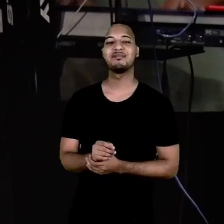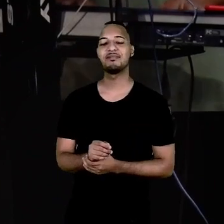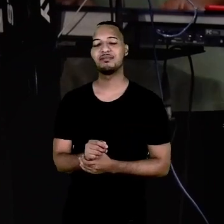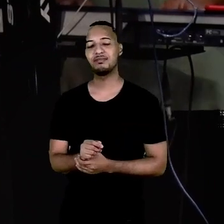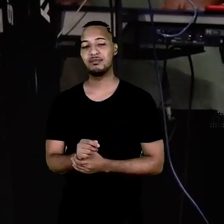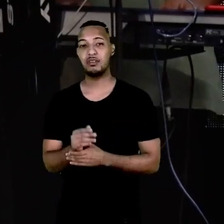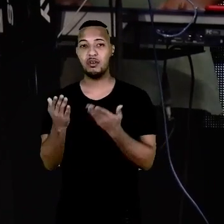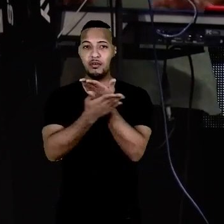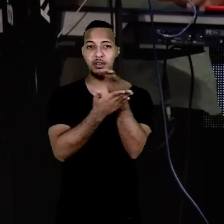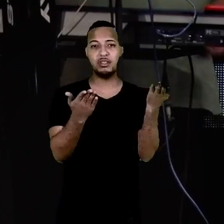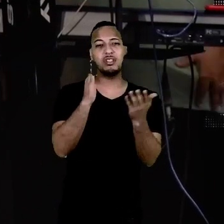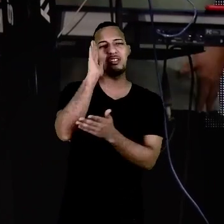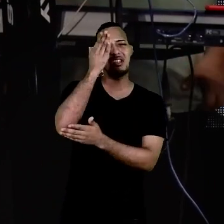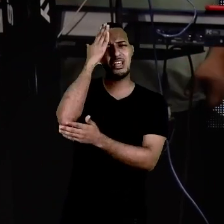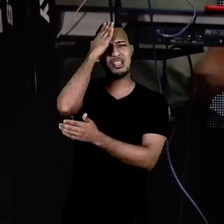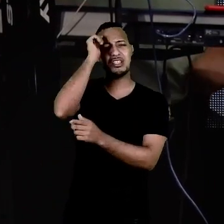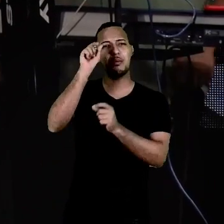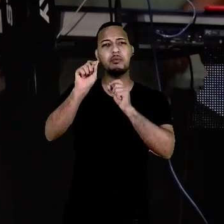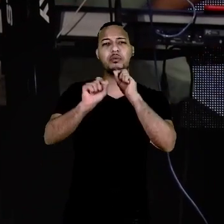Talvez